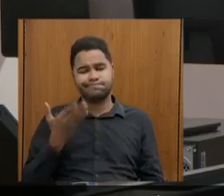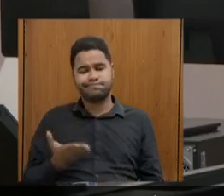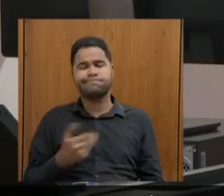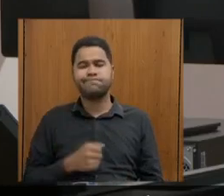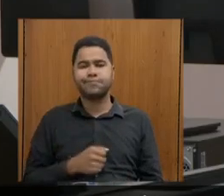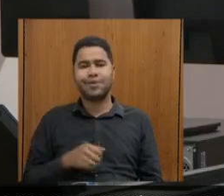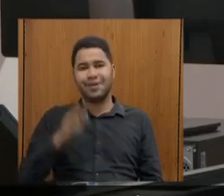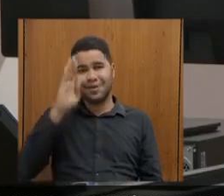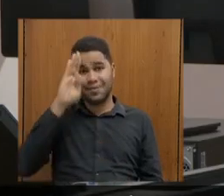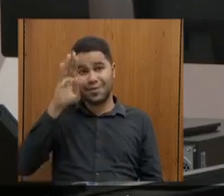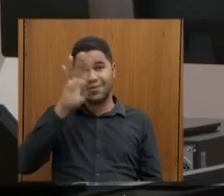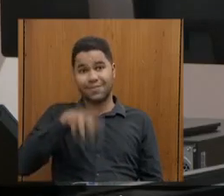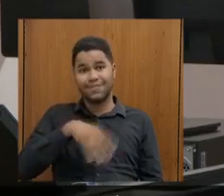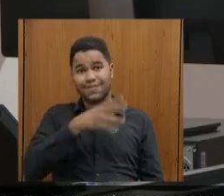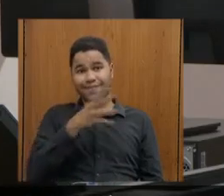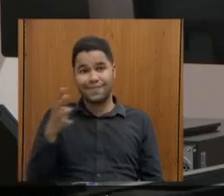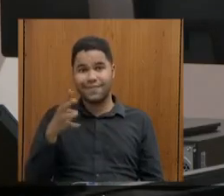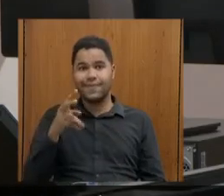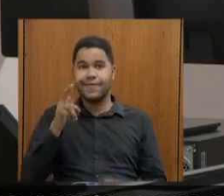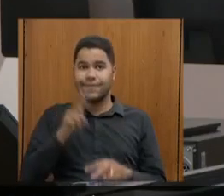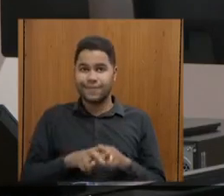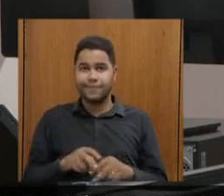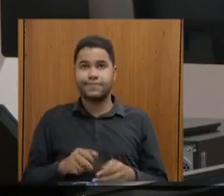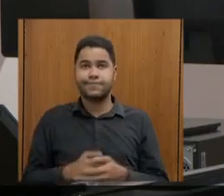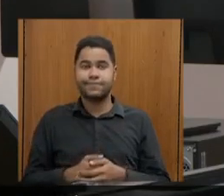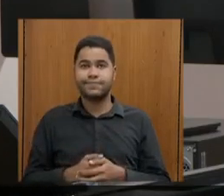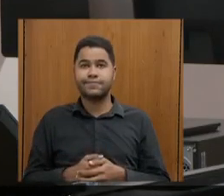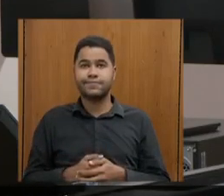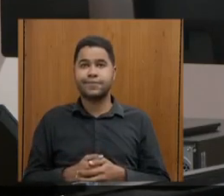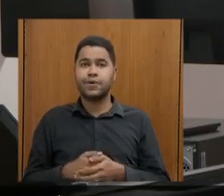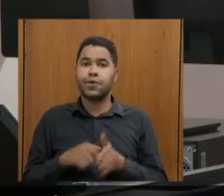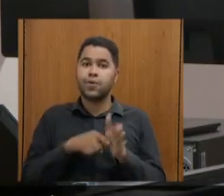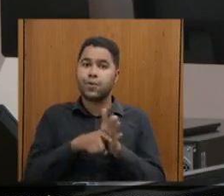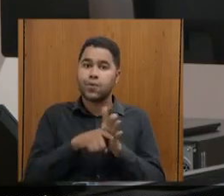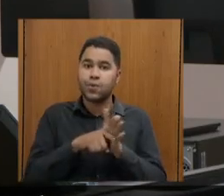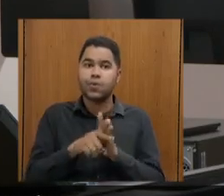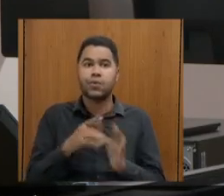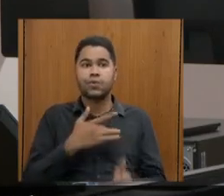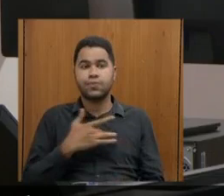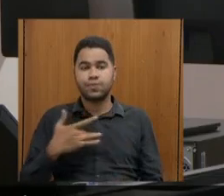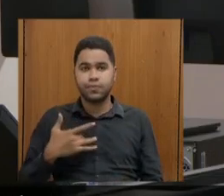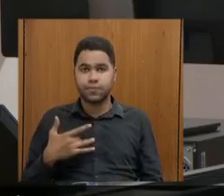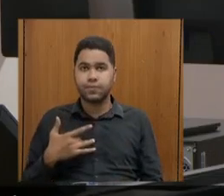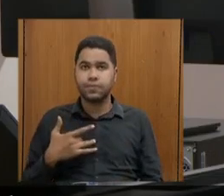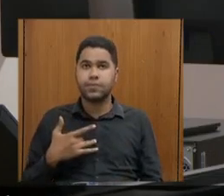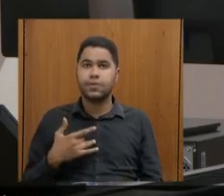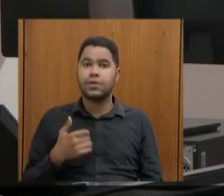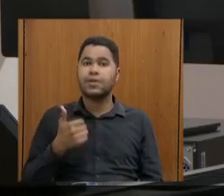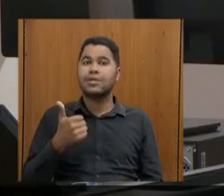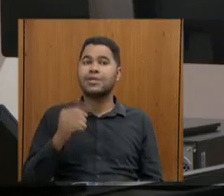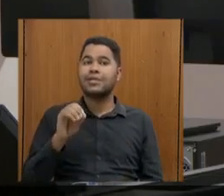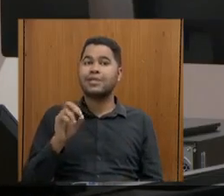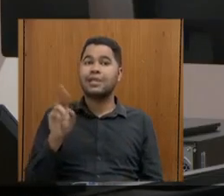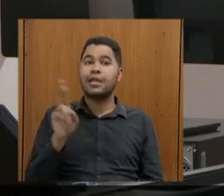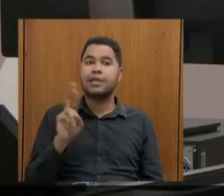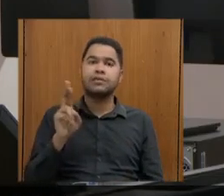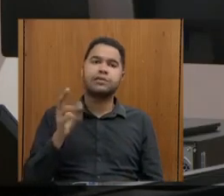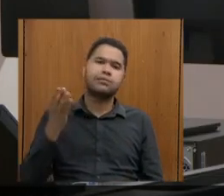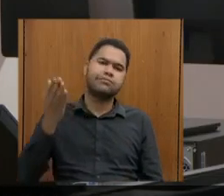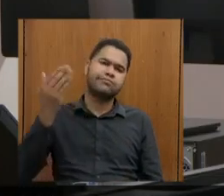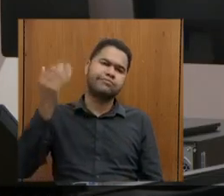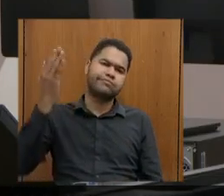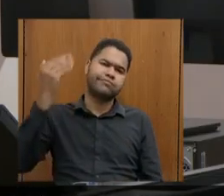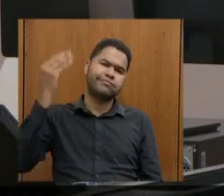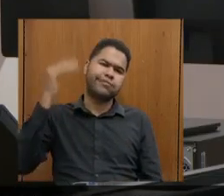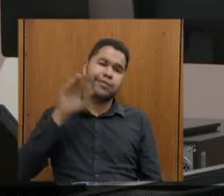principalmente que a tabela ficou congelada na uma consulta na saúde ela tá em 10 reais Desde